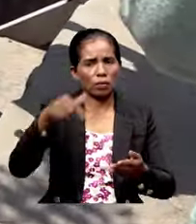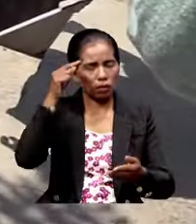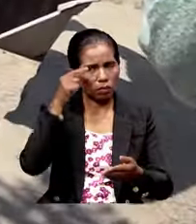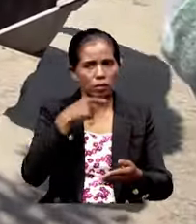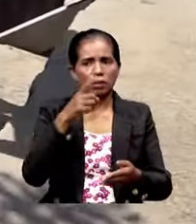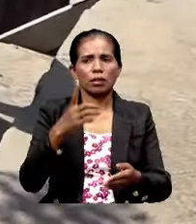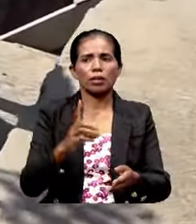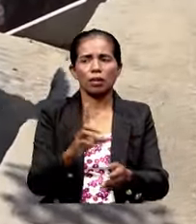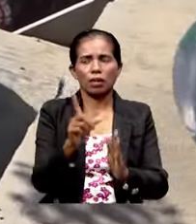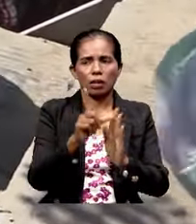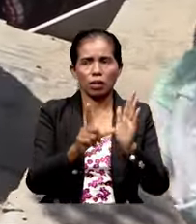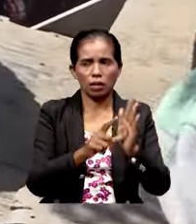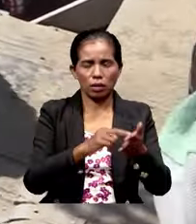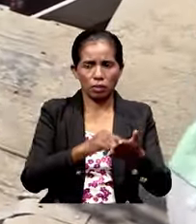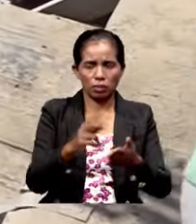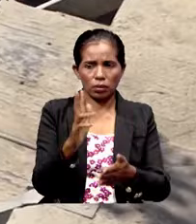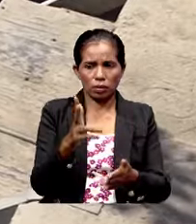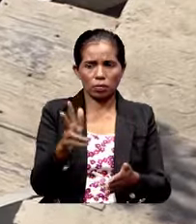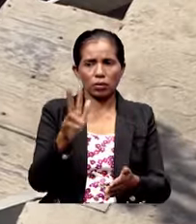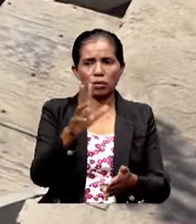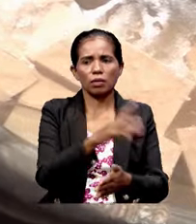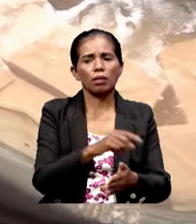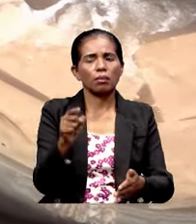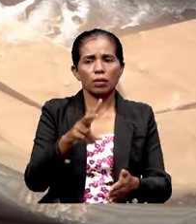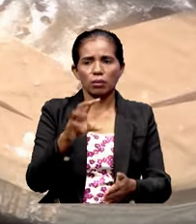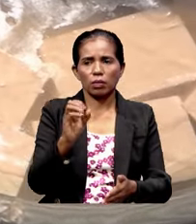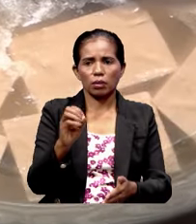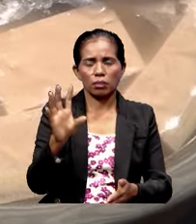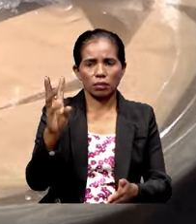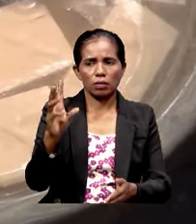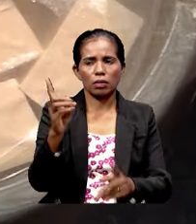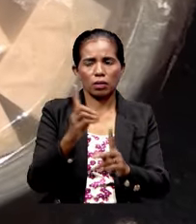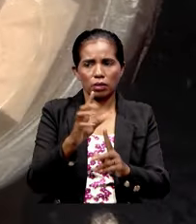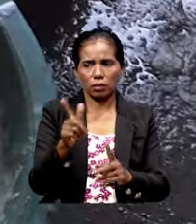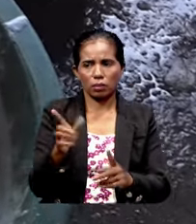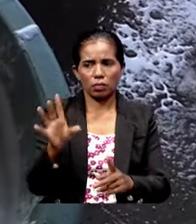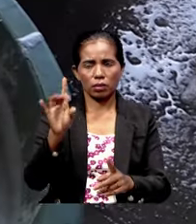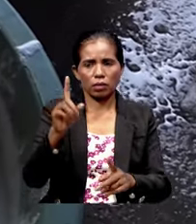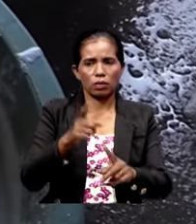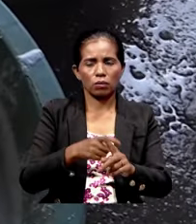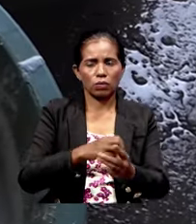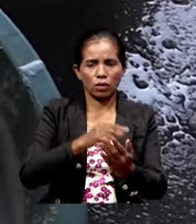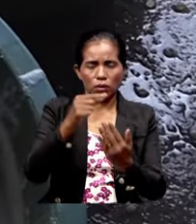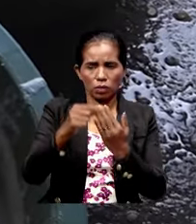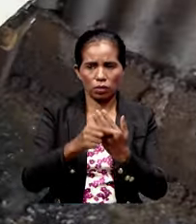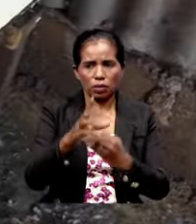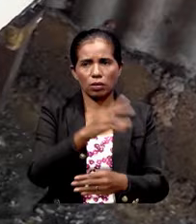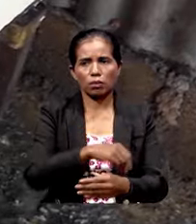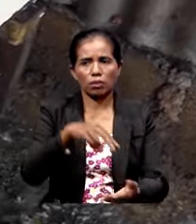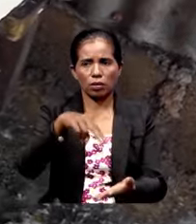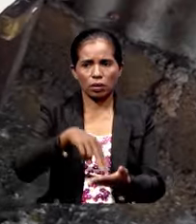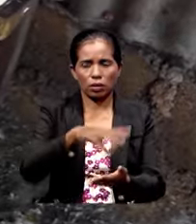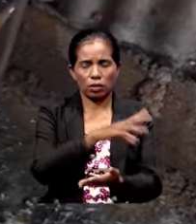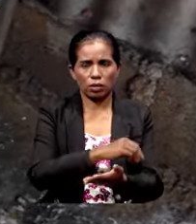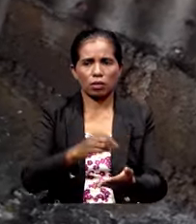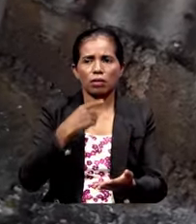ona decreto lei número tolo nulo resintolo bara rihun rua walu loron Ronulo Resinhitu, fulan agosto, onde estabelece